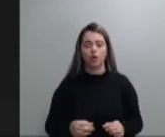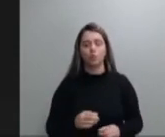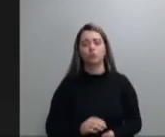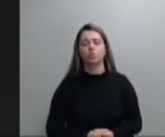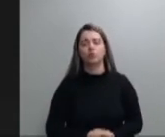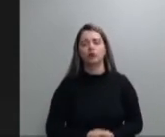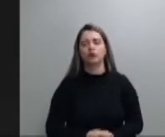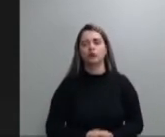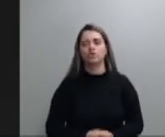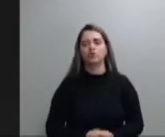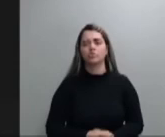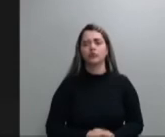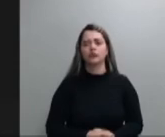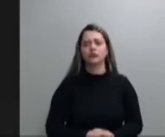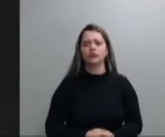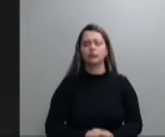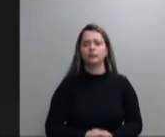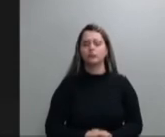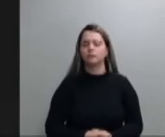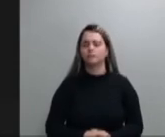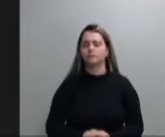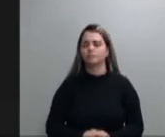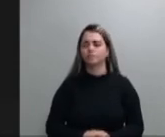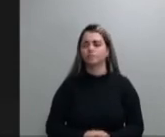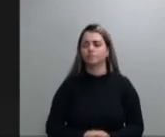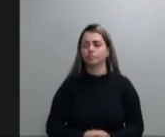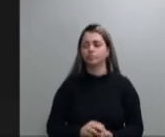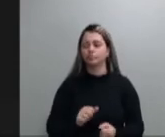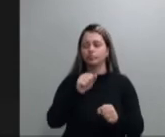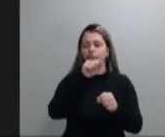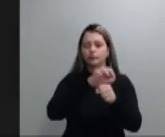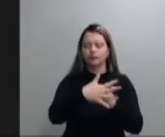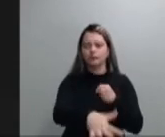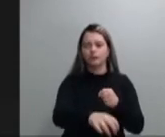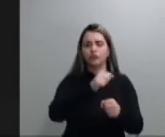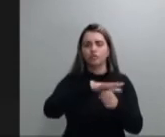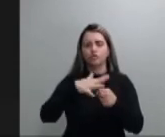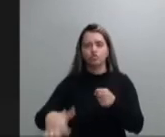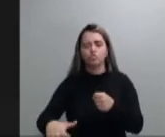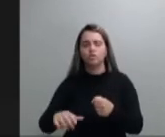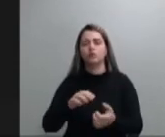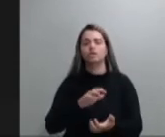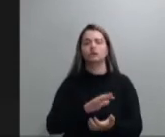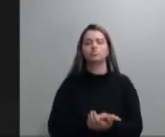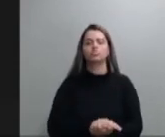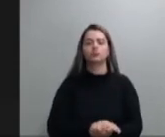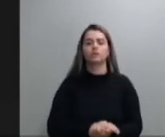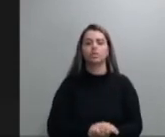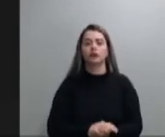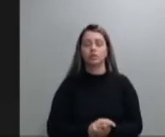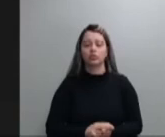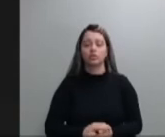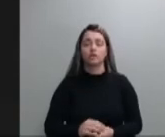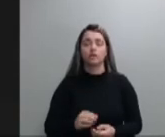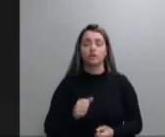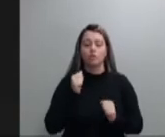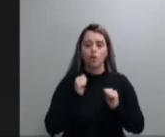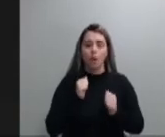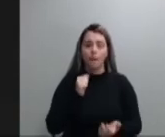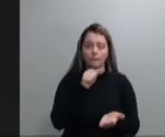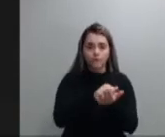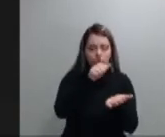primeira e segunda turma nesse sentido de entender que o prazo tinha que ser observado e se não fosse observado esse prazo impositiva a multa